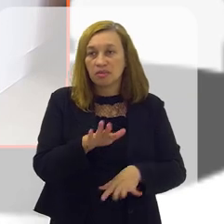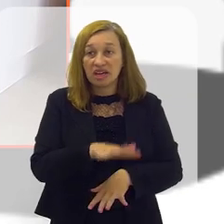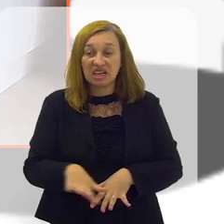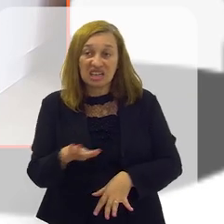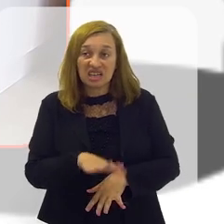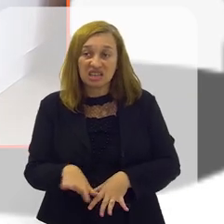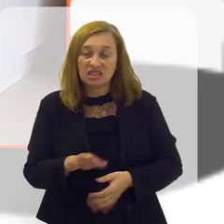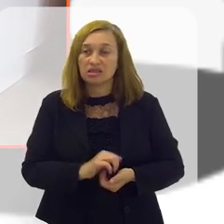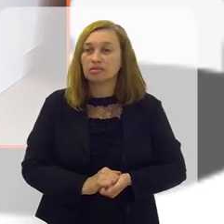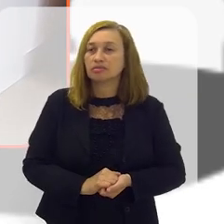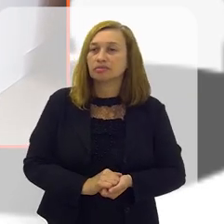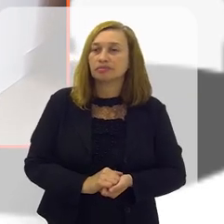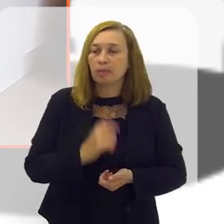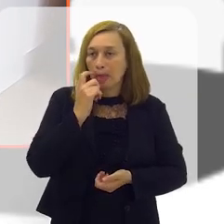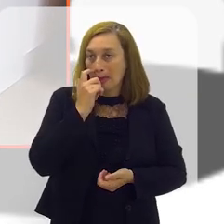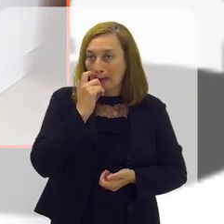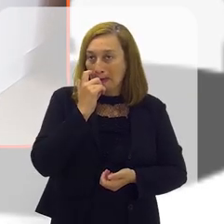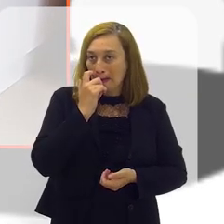para menores,